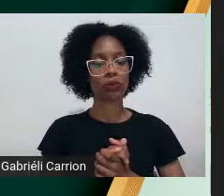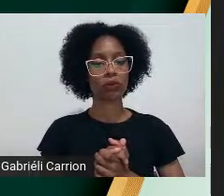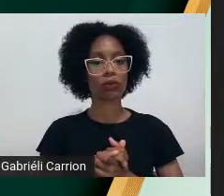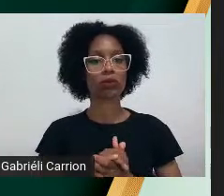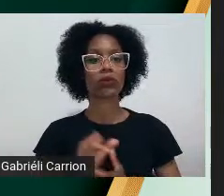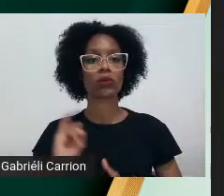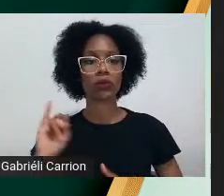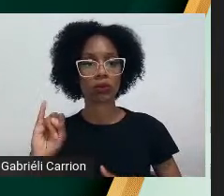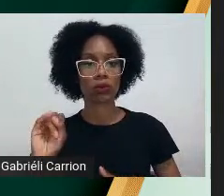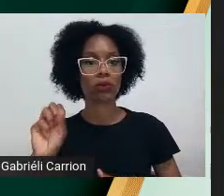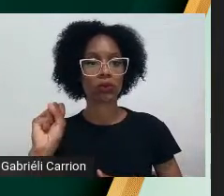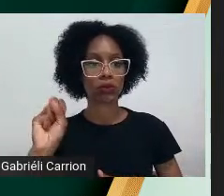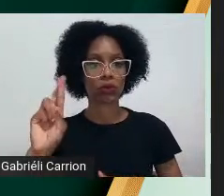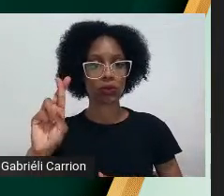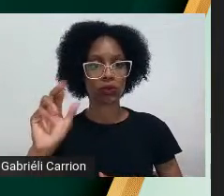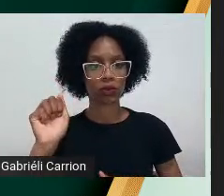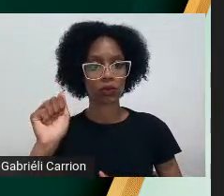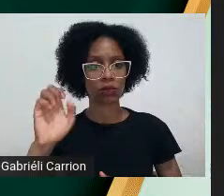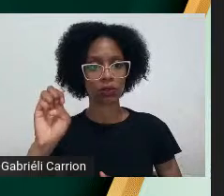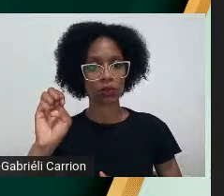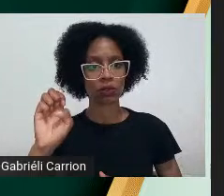Israel da Rosa Passos Neto.